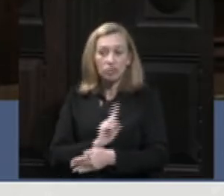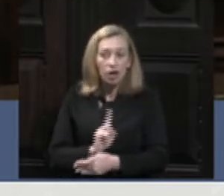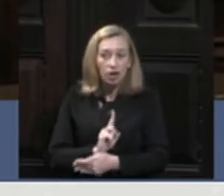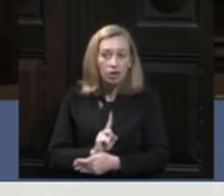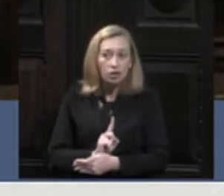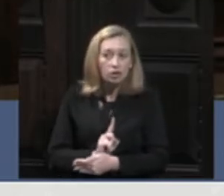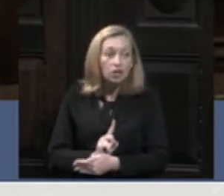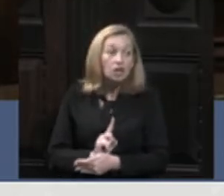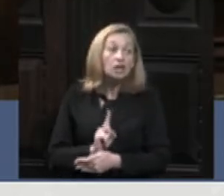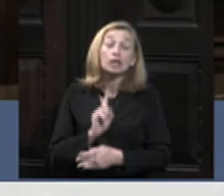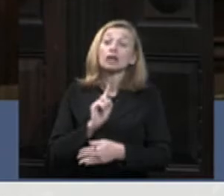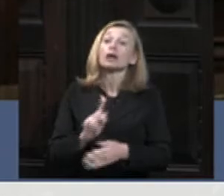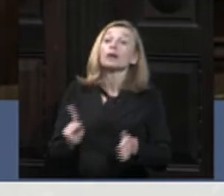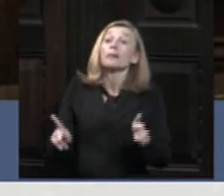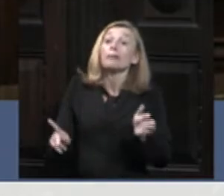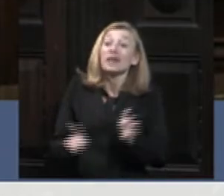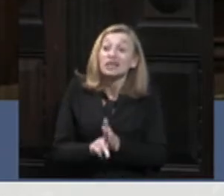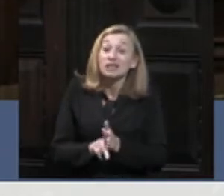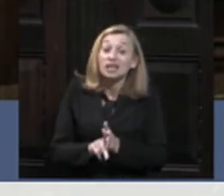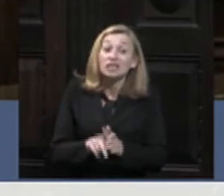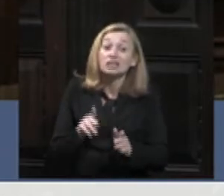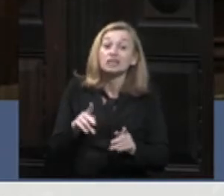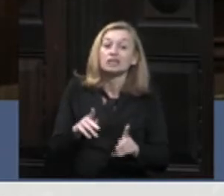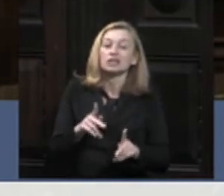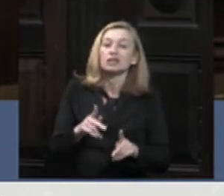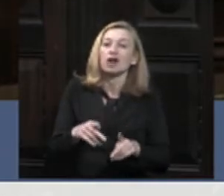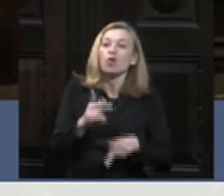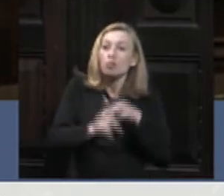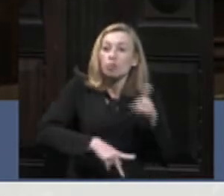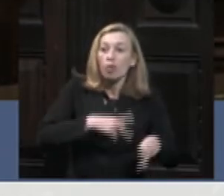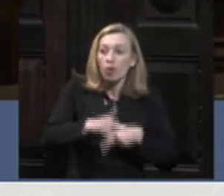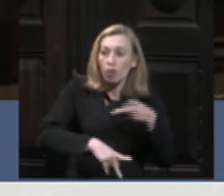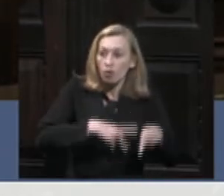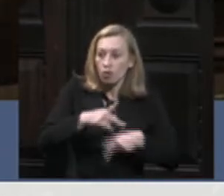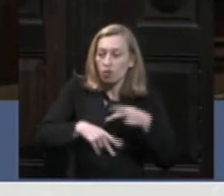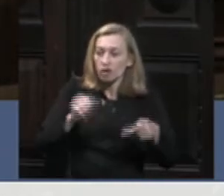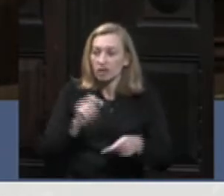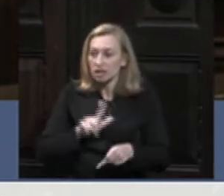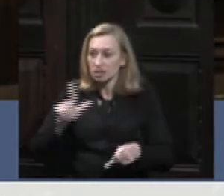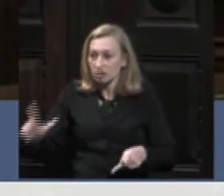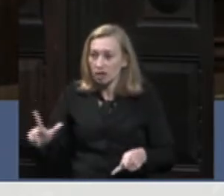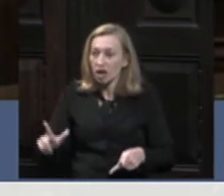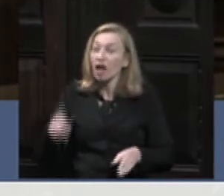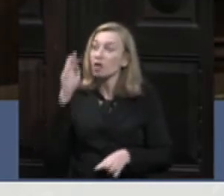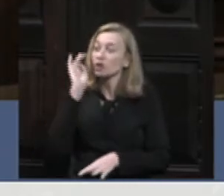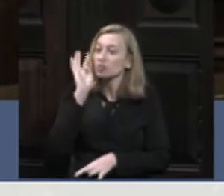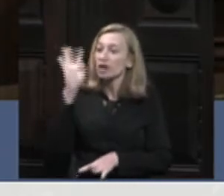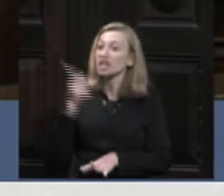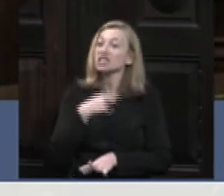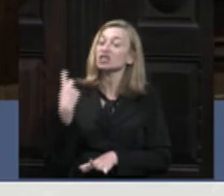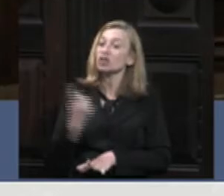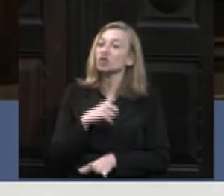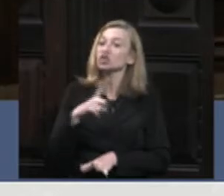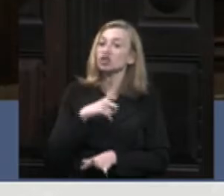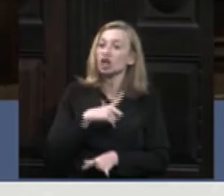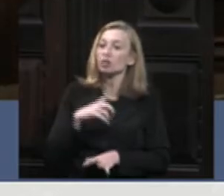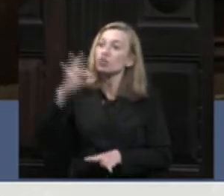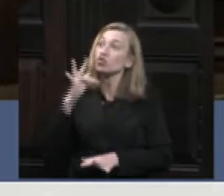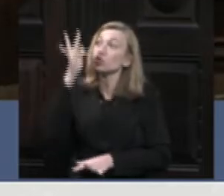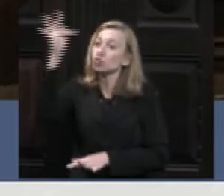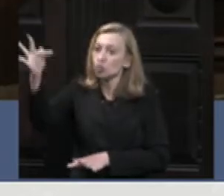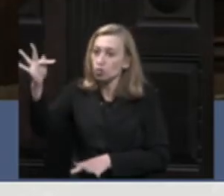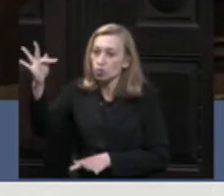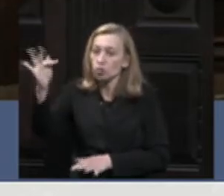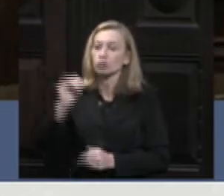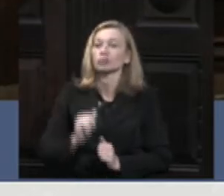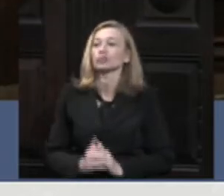Isso é patrimônio nacional, isso é a esperança que vamos ter em relação ao futuro,